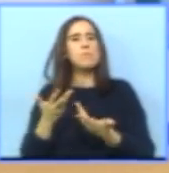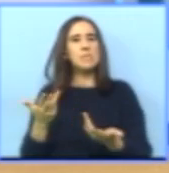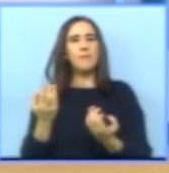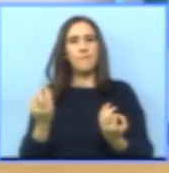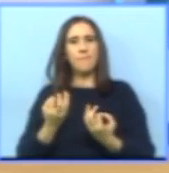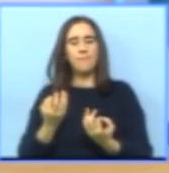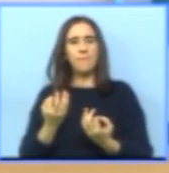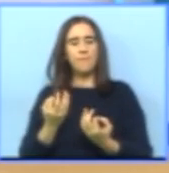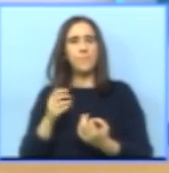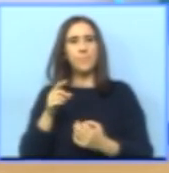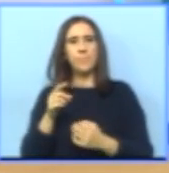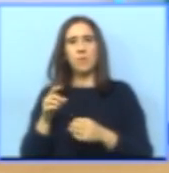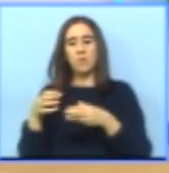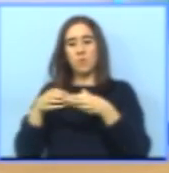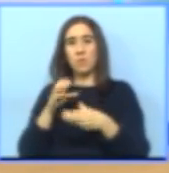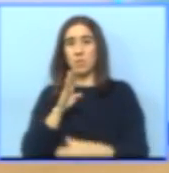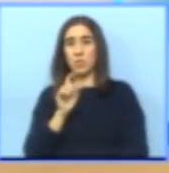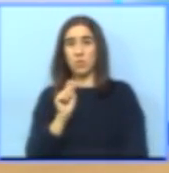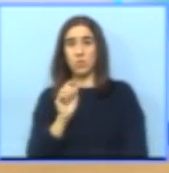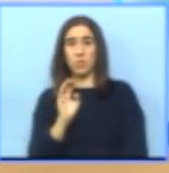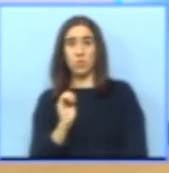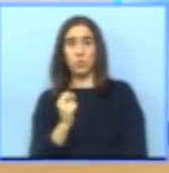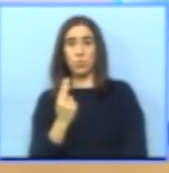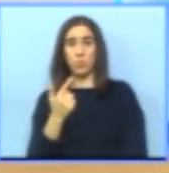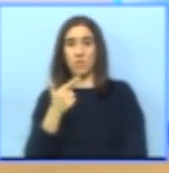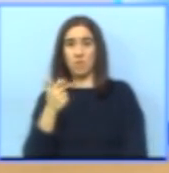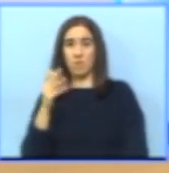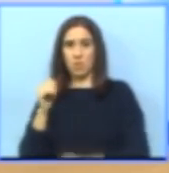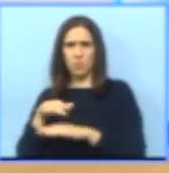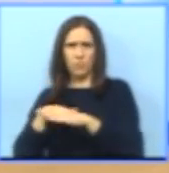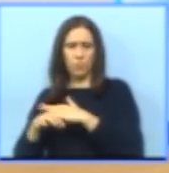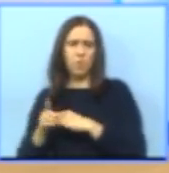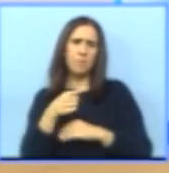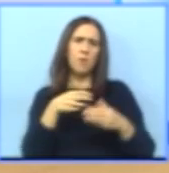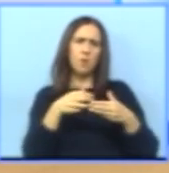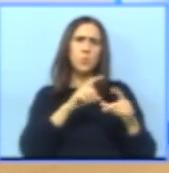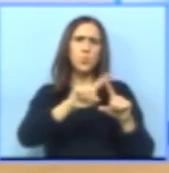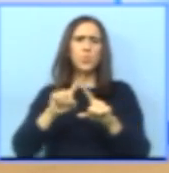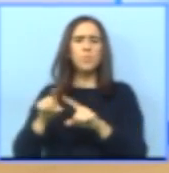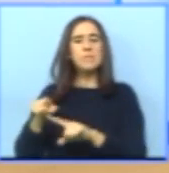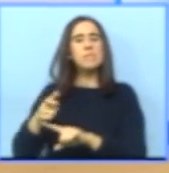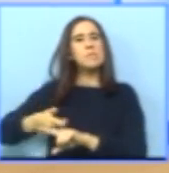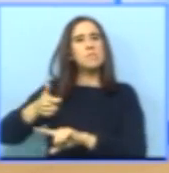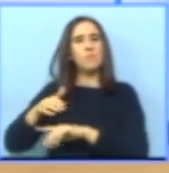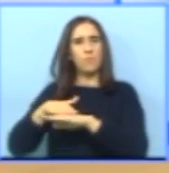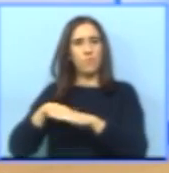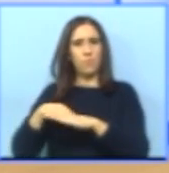que os jesuítas tomaram, em conjunto com outras ordens, com certeza, mas eles tiveram um papel muito particular,